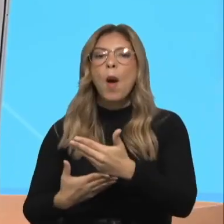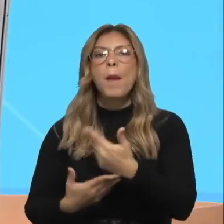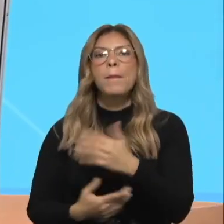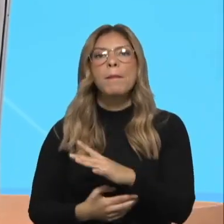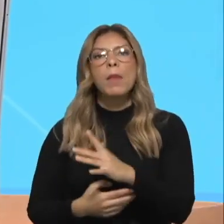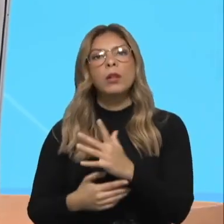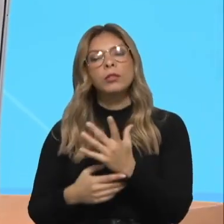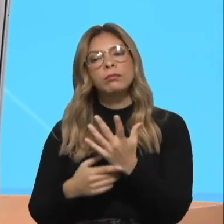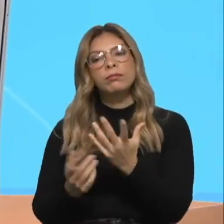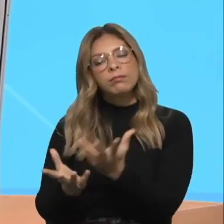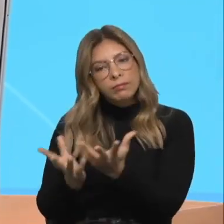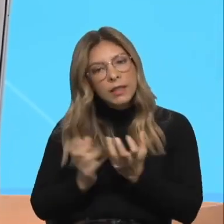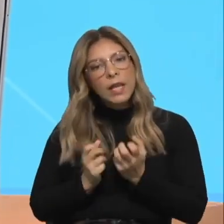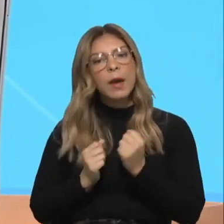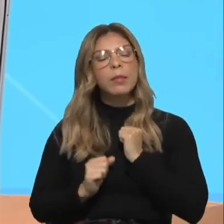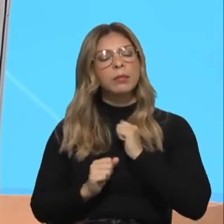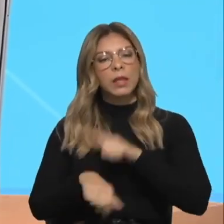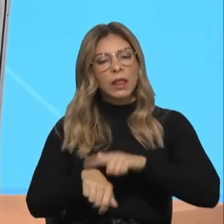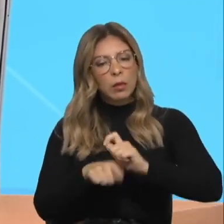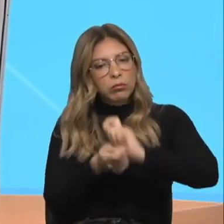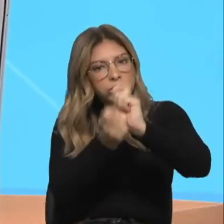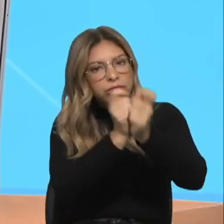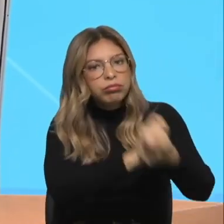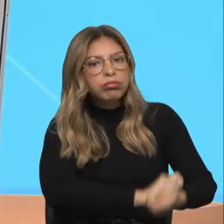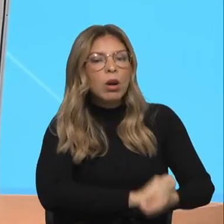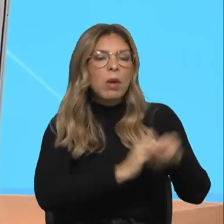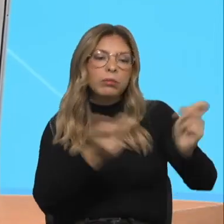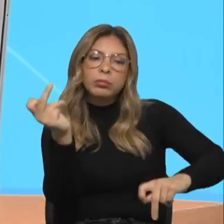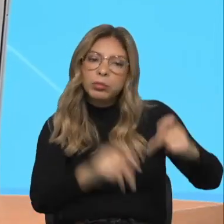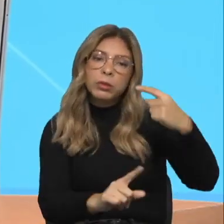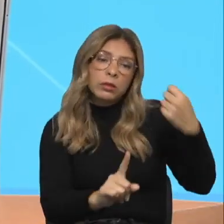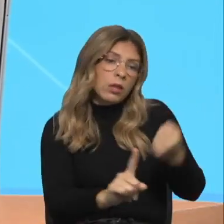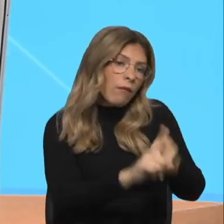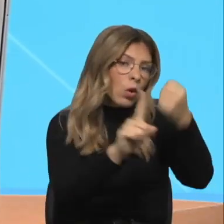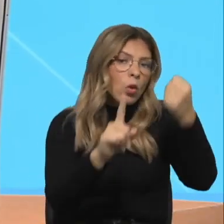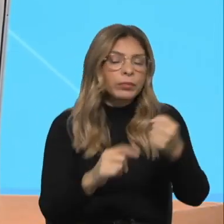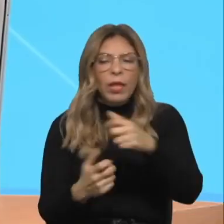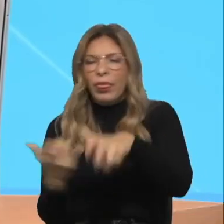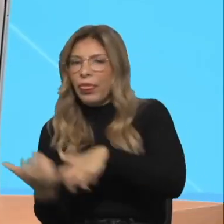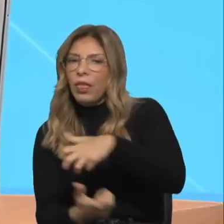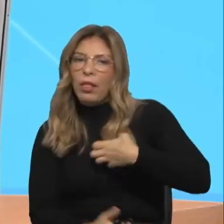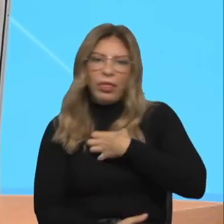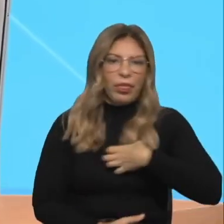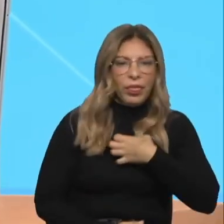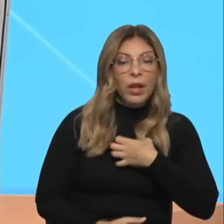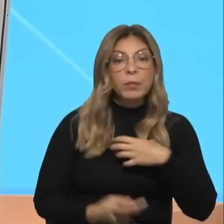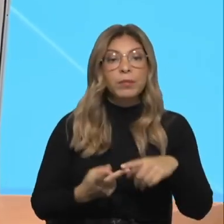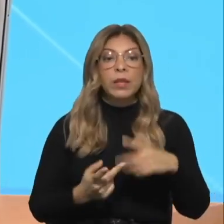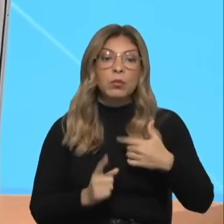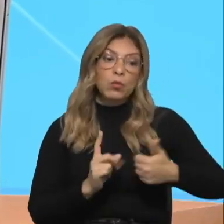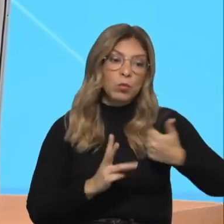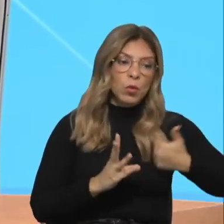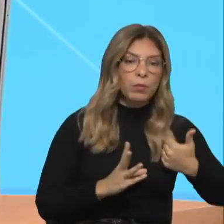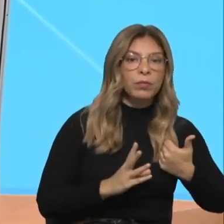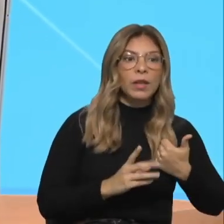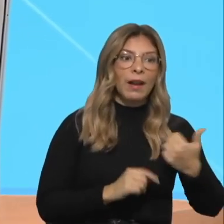o bom que este tempo de mudança nos traz, com todos os desafios e desconfortos. Por isso, quem quiser ganhar há de perder uma espécie